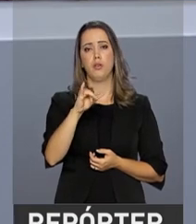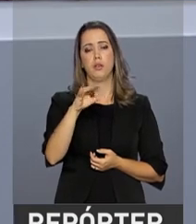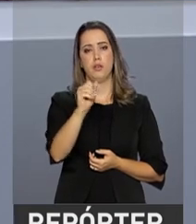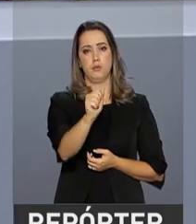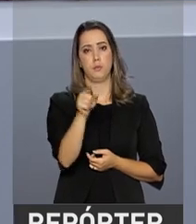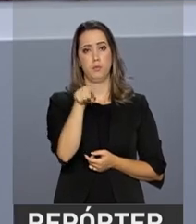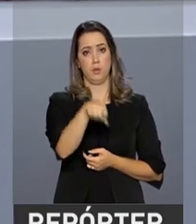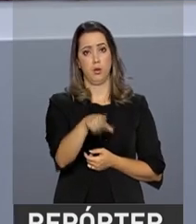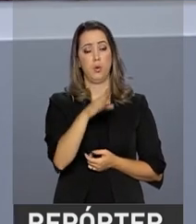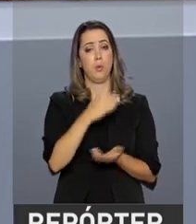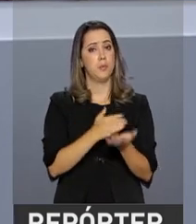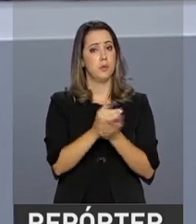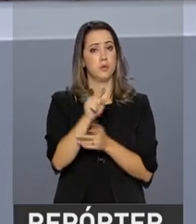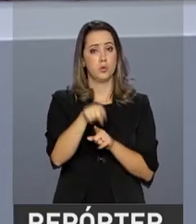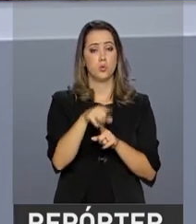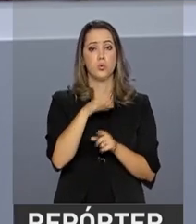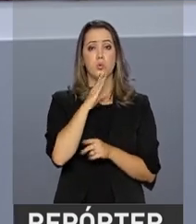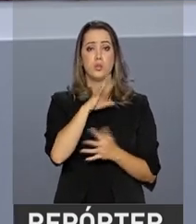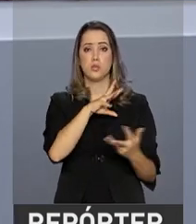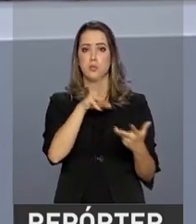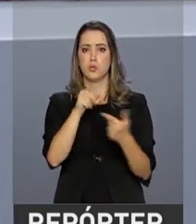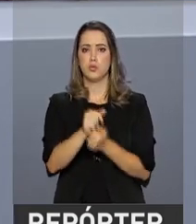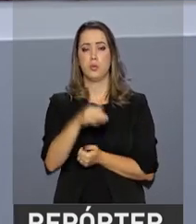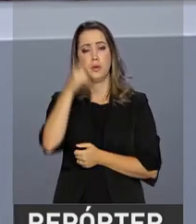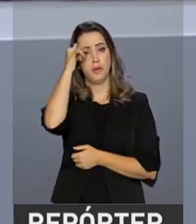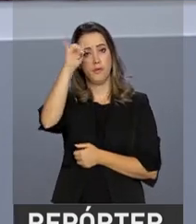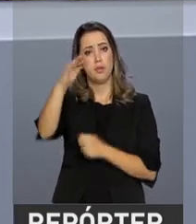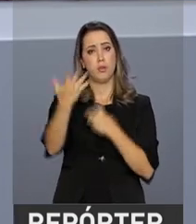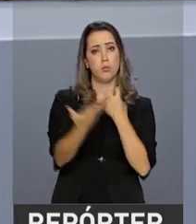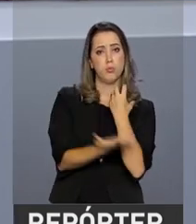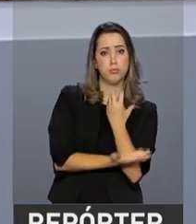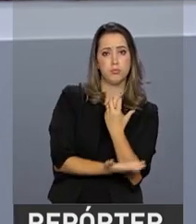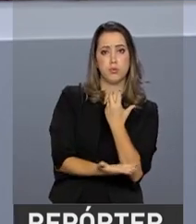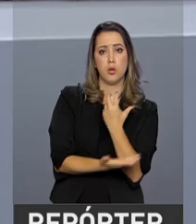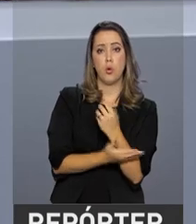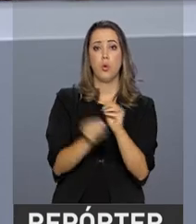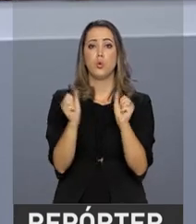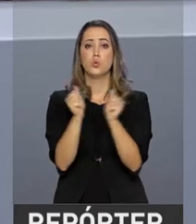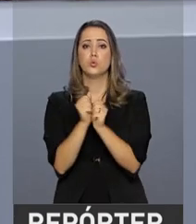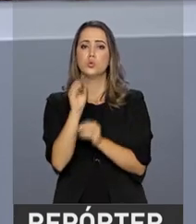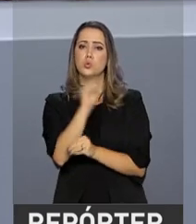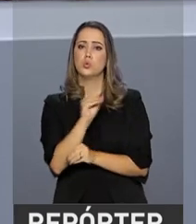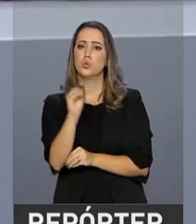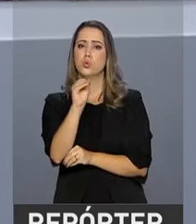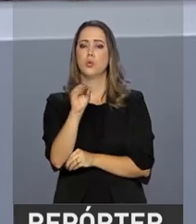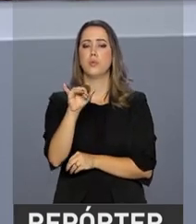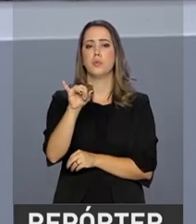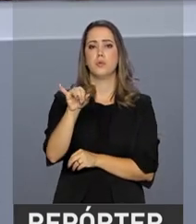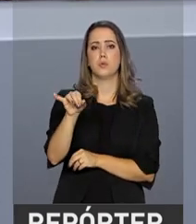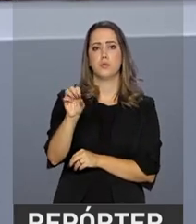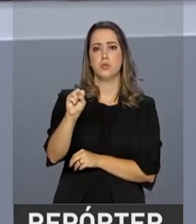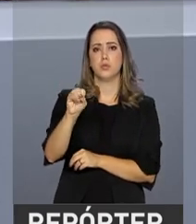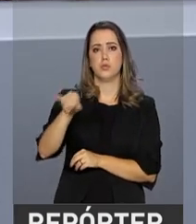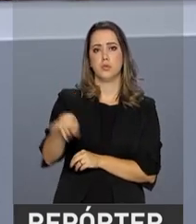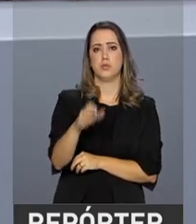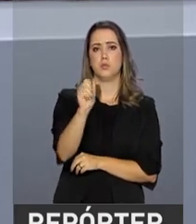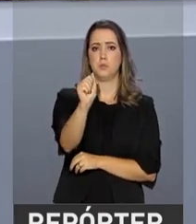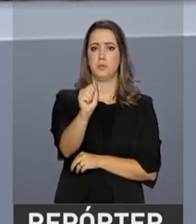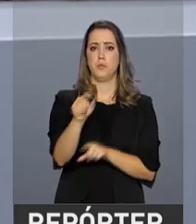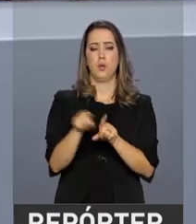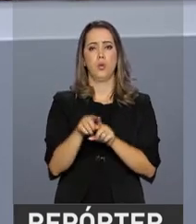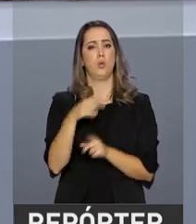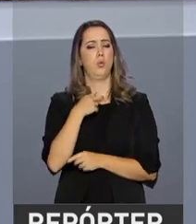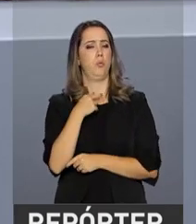internacionalmente pela eficácia no combate ao desmatamento associado à produção de soja é um compromisso de não se adquire